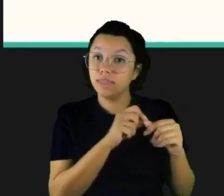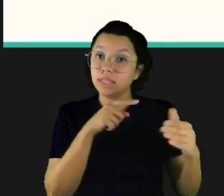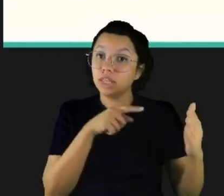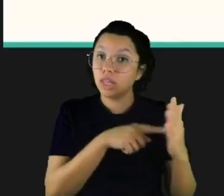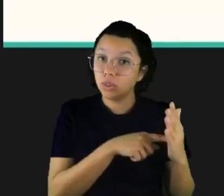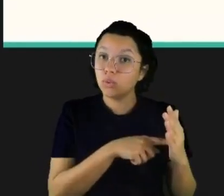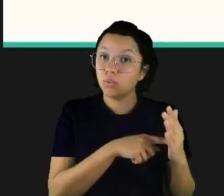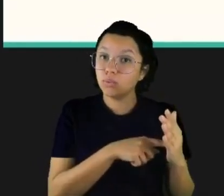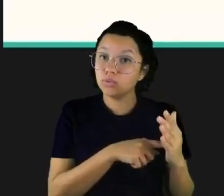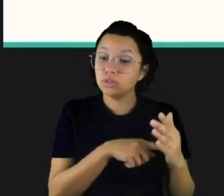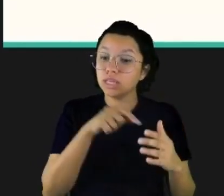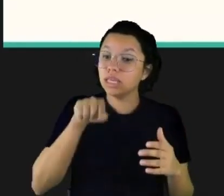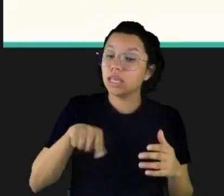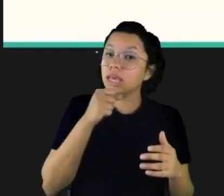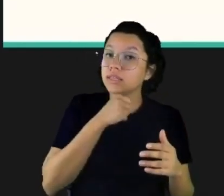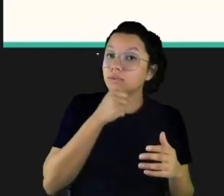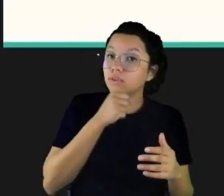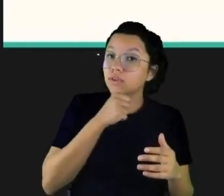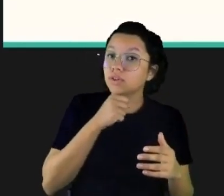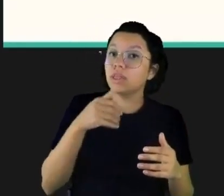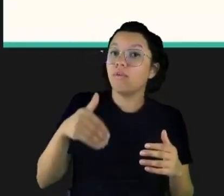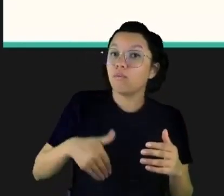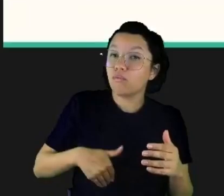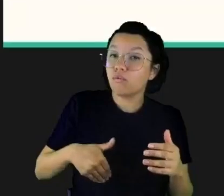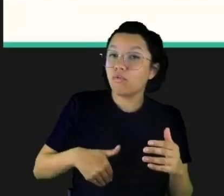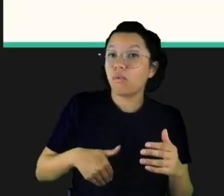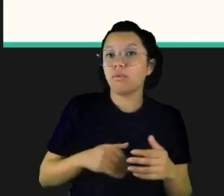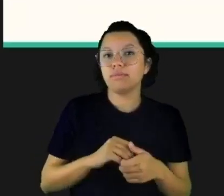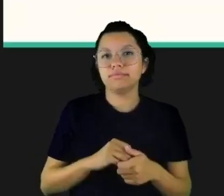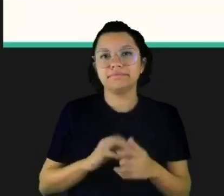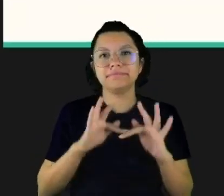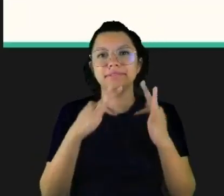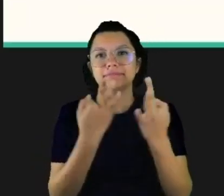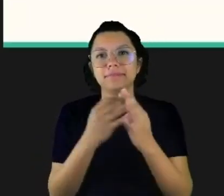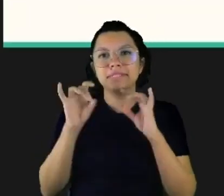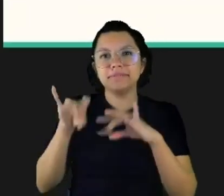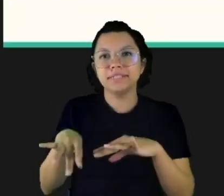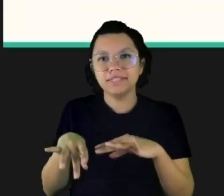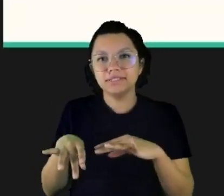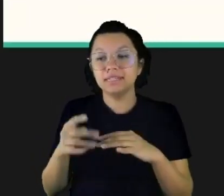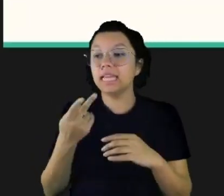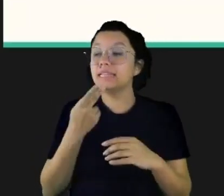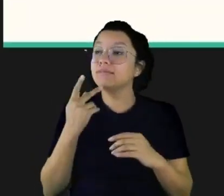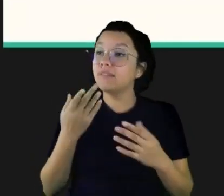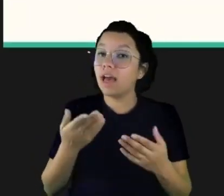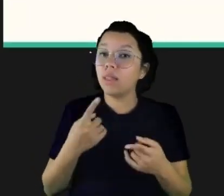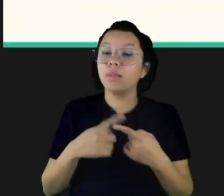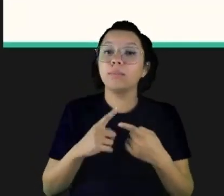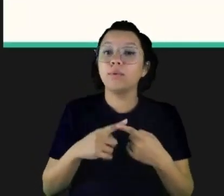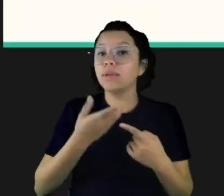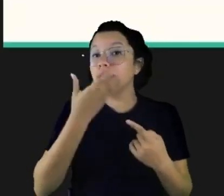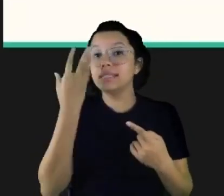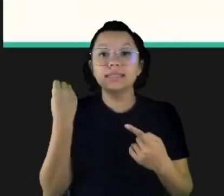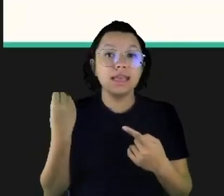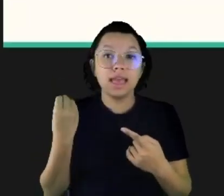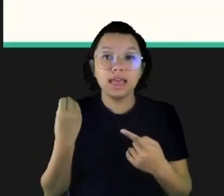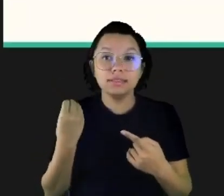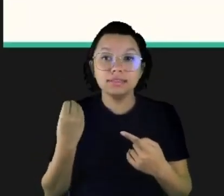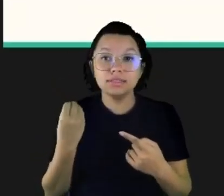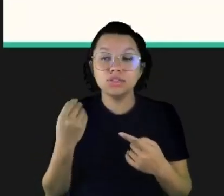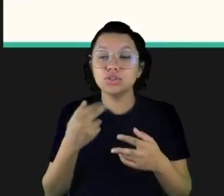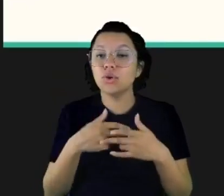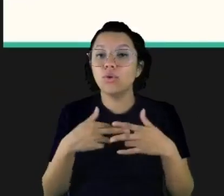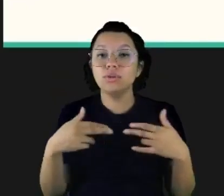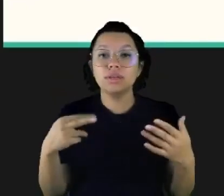estava sendo negligenciada, estava passando fome. Porque eles falam isso. Porque ele esquece de eventos recentes. Então,